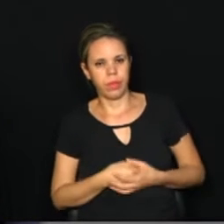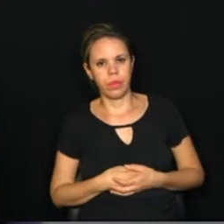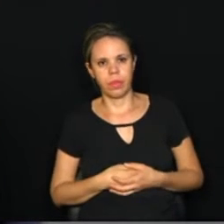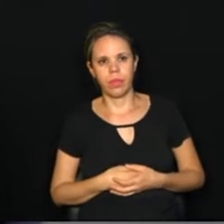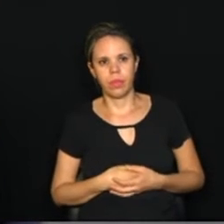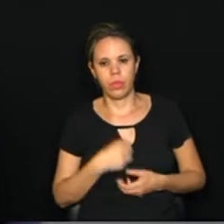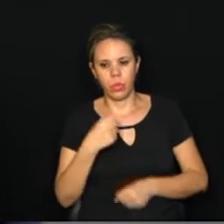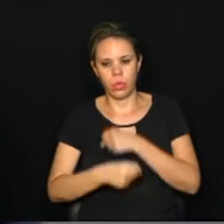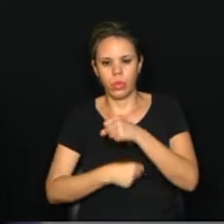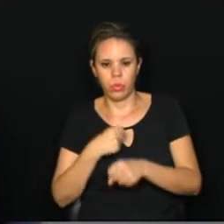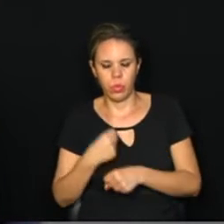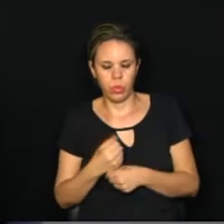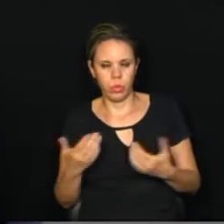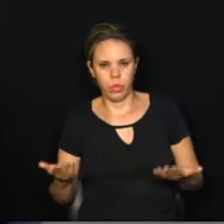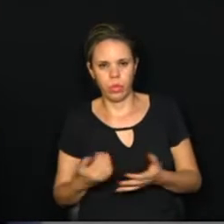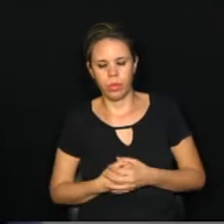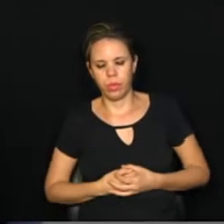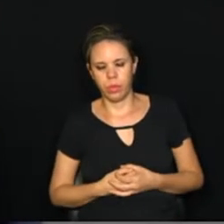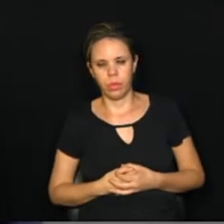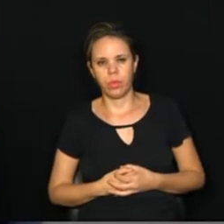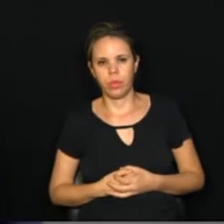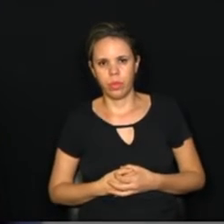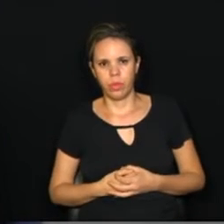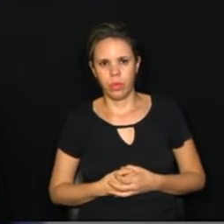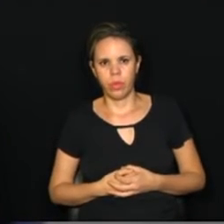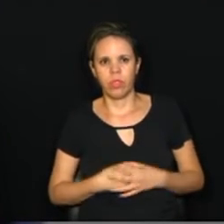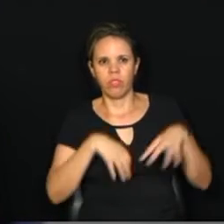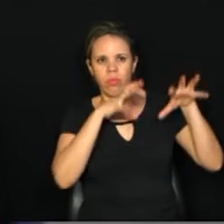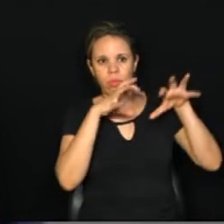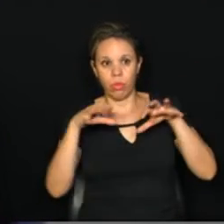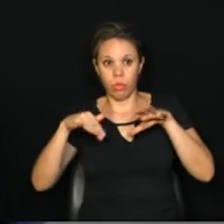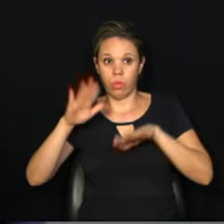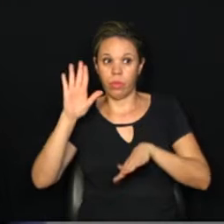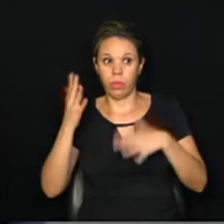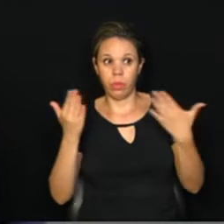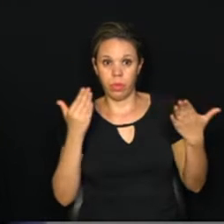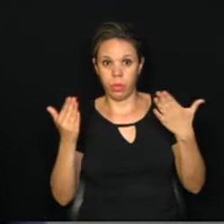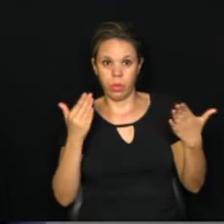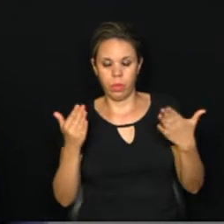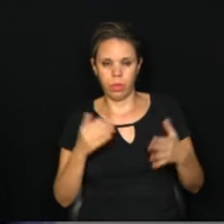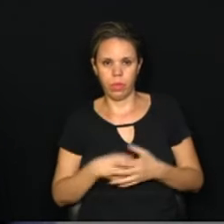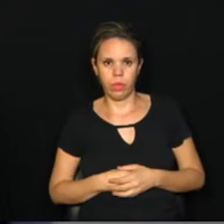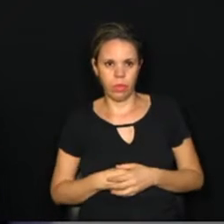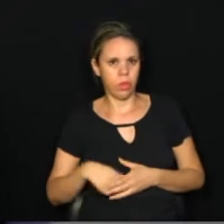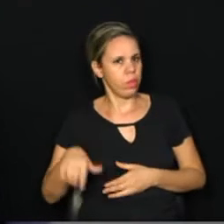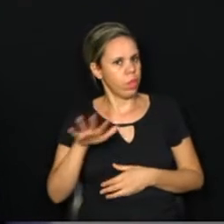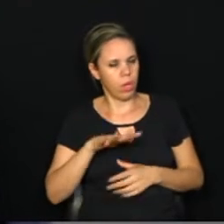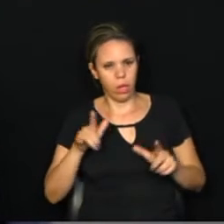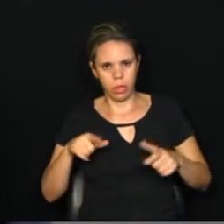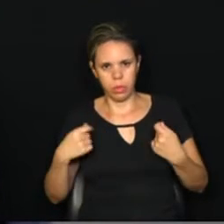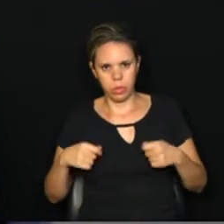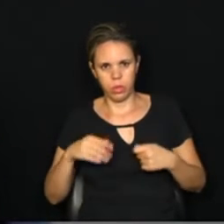esse ano, do ponto de vista, está chovendo mais, não na área de